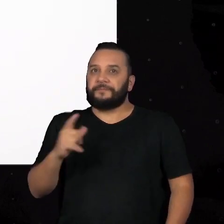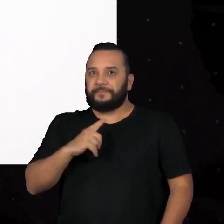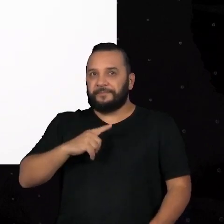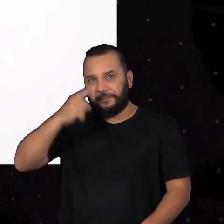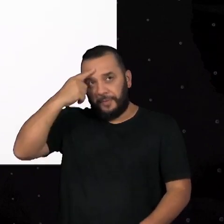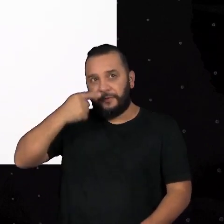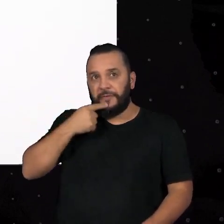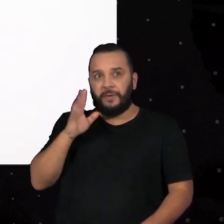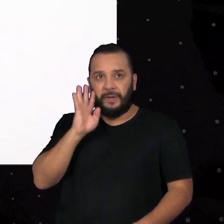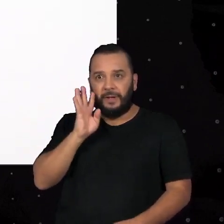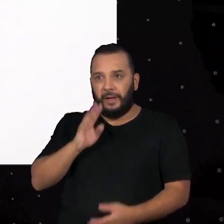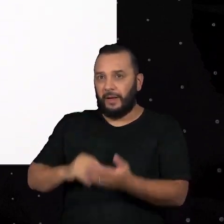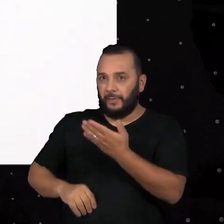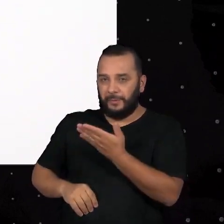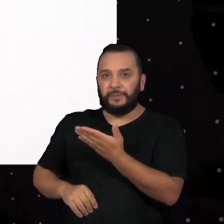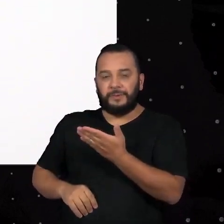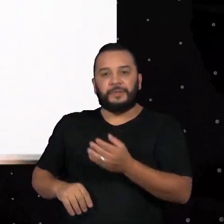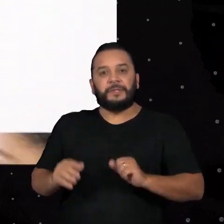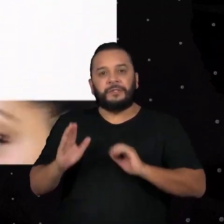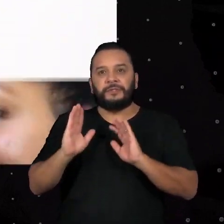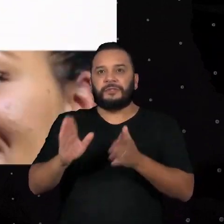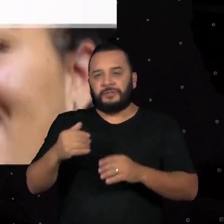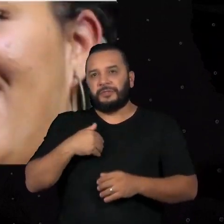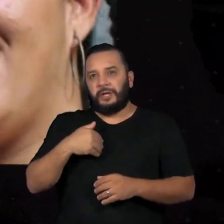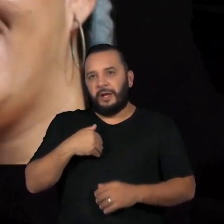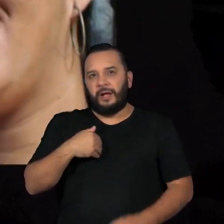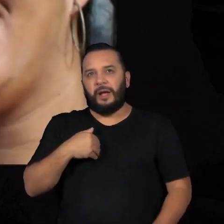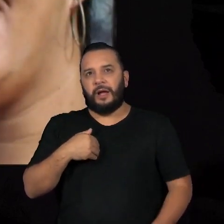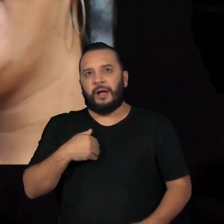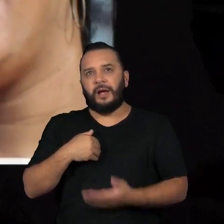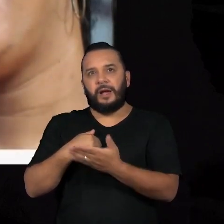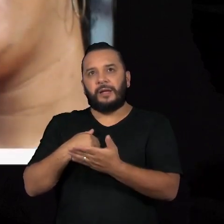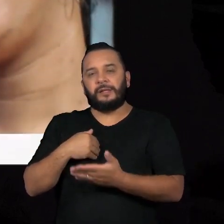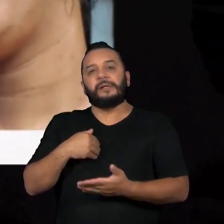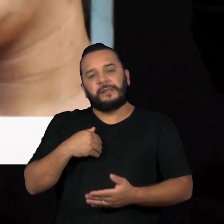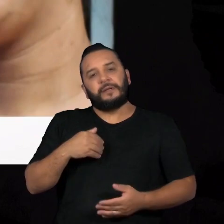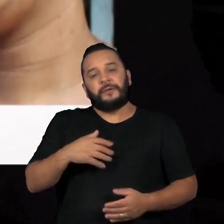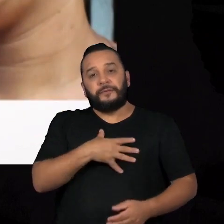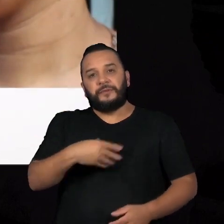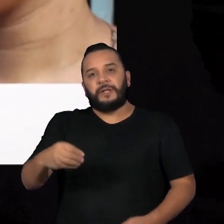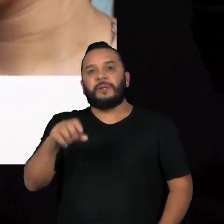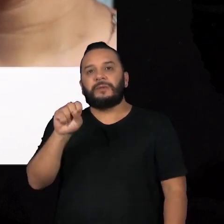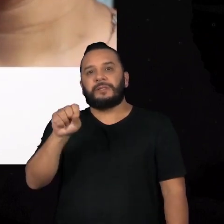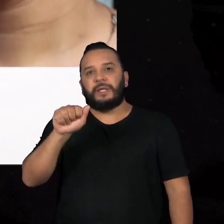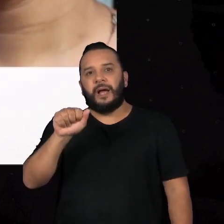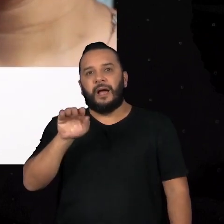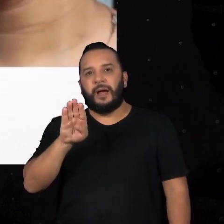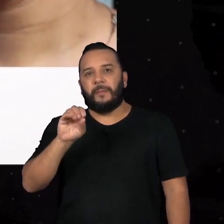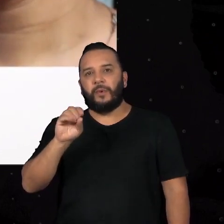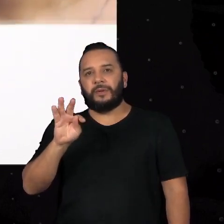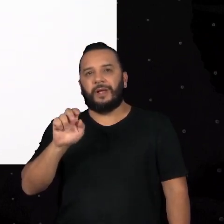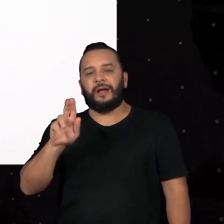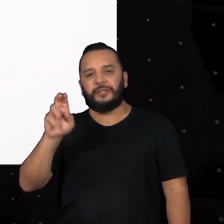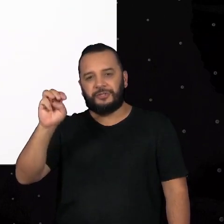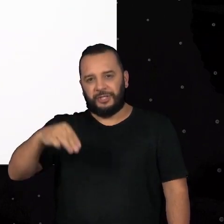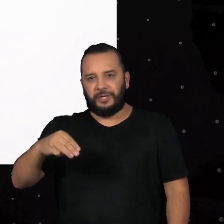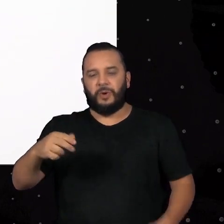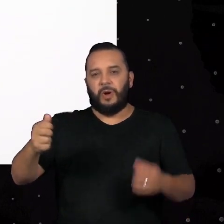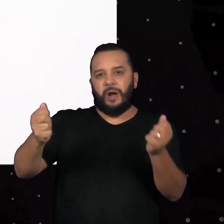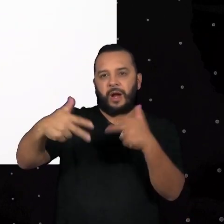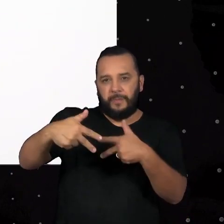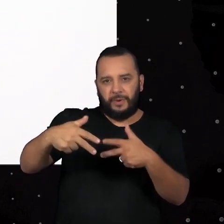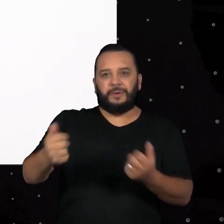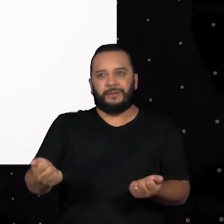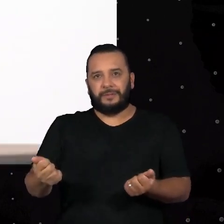perfil da Tamiri Sabotage, que é a filha do Sabotage rapper. E a gente foi até a casa